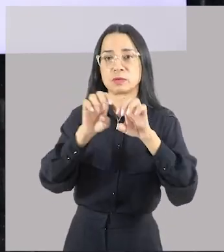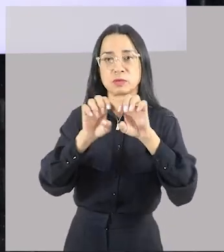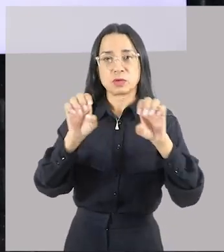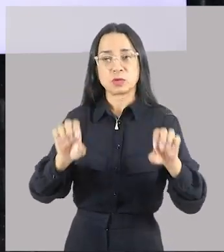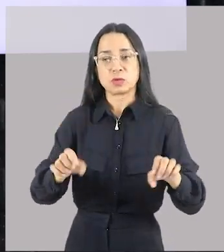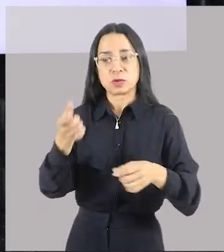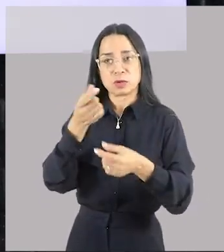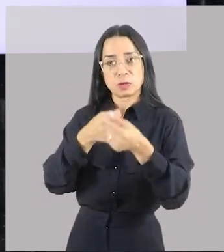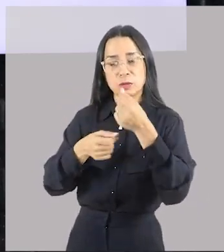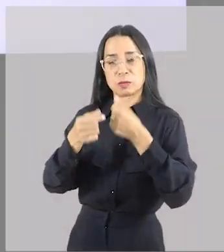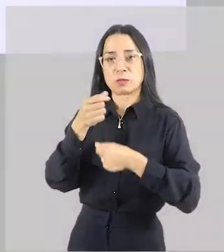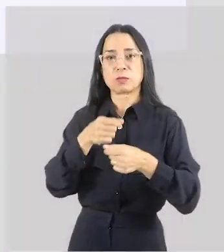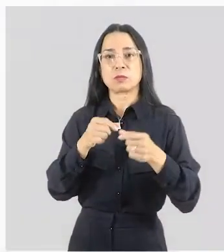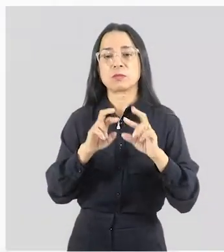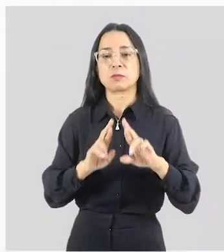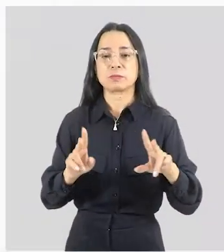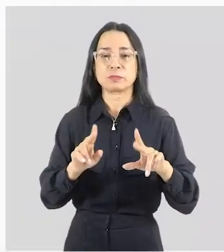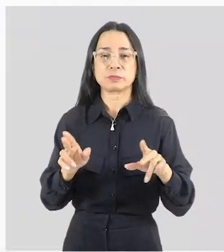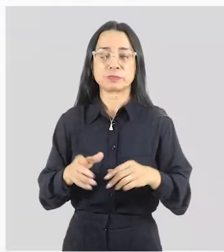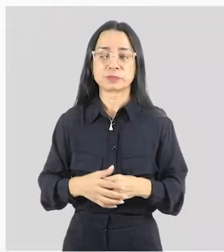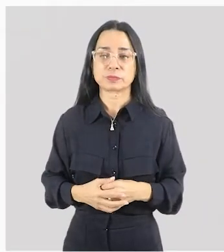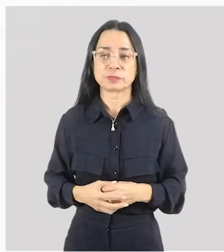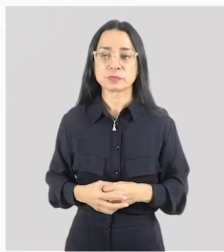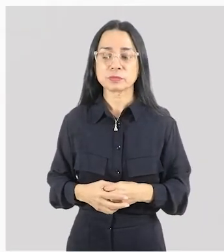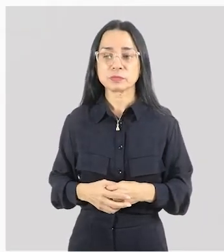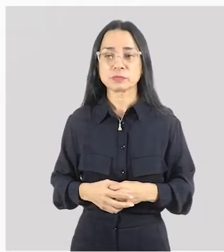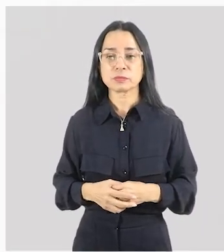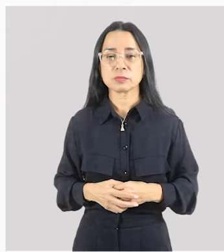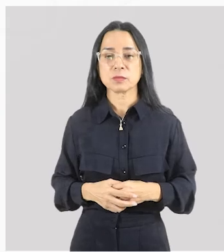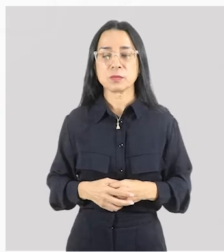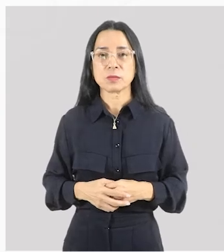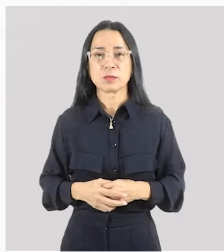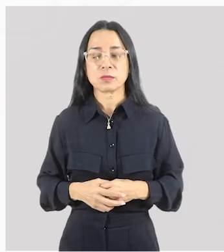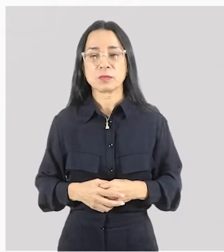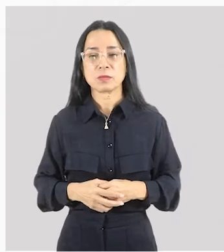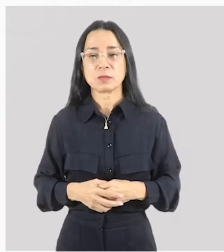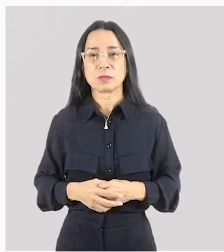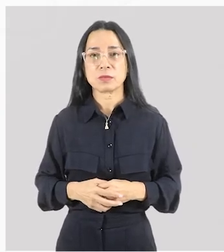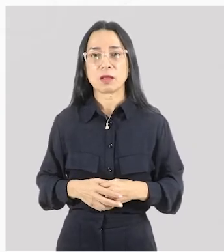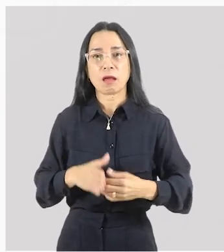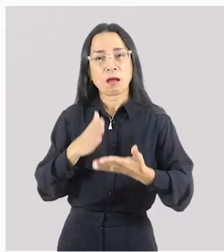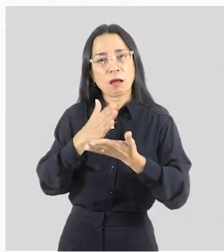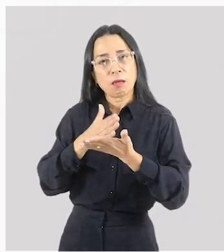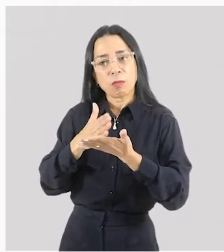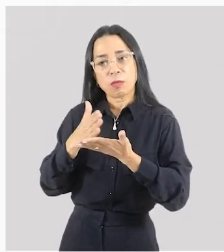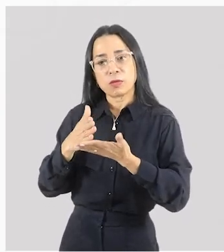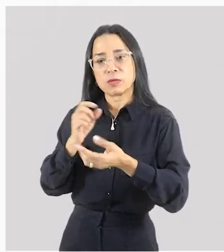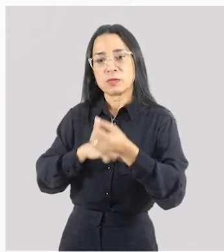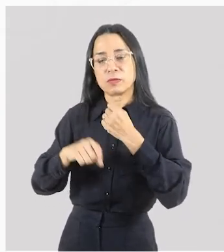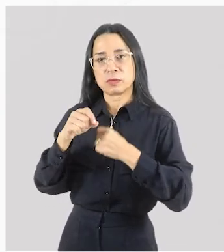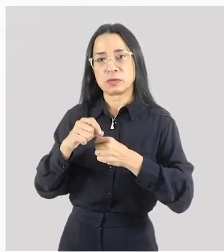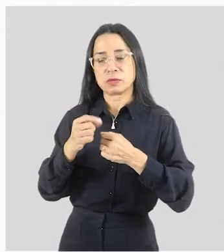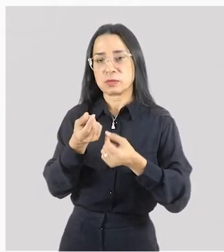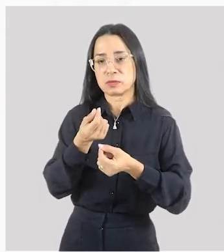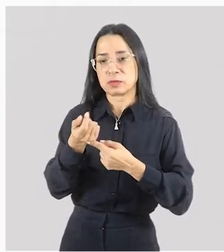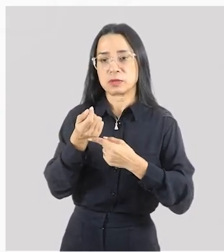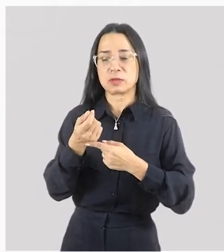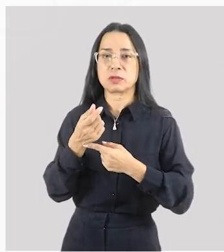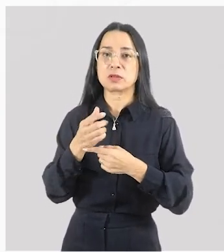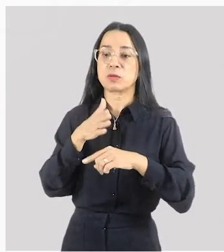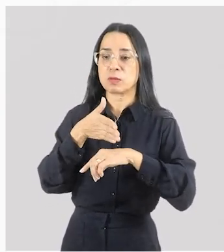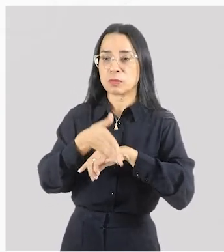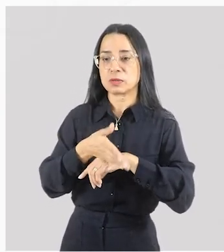diferente. A partir da divisão desigual de renda, o acesso que as pessoas têm a alguns bens de consumo